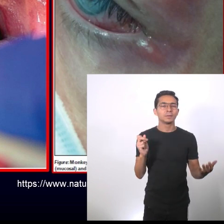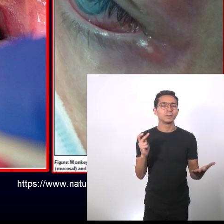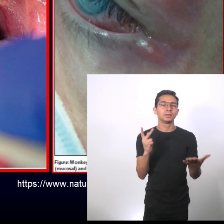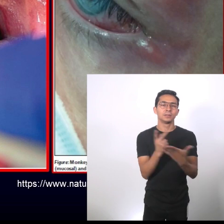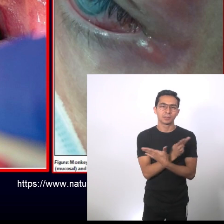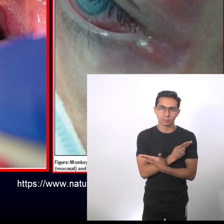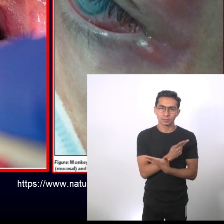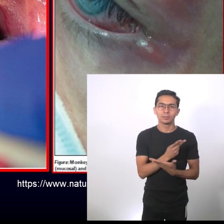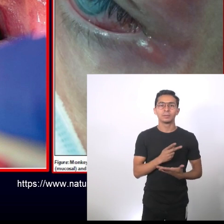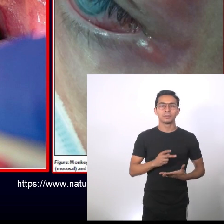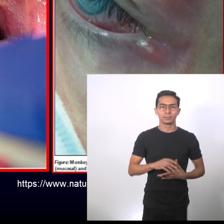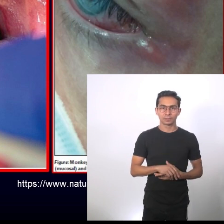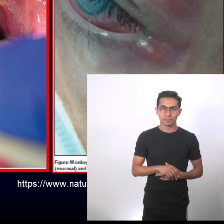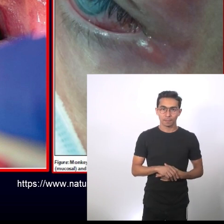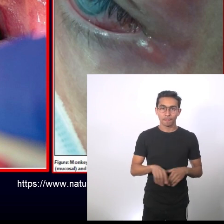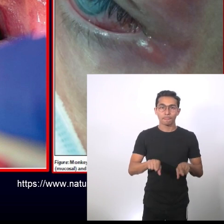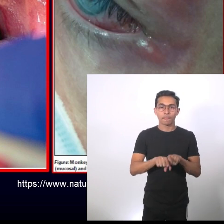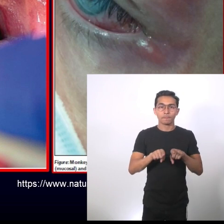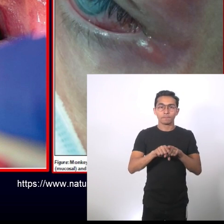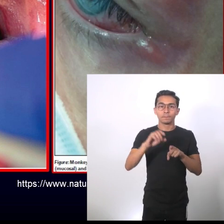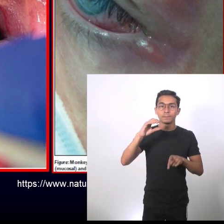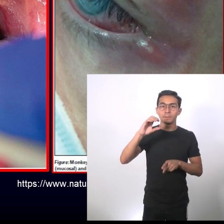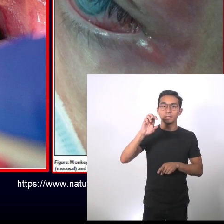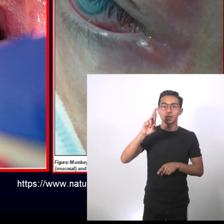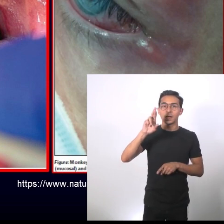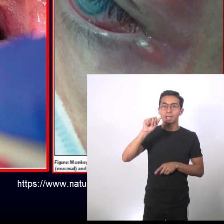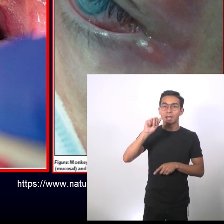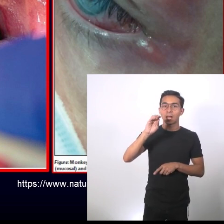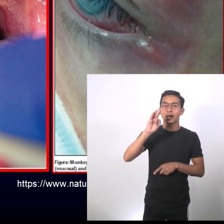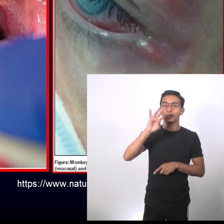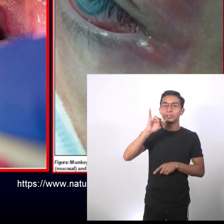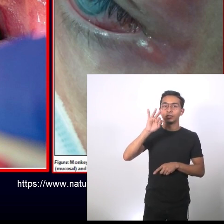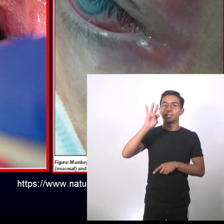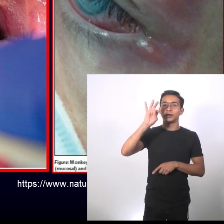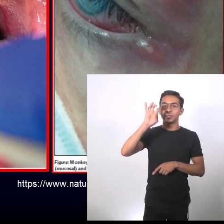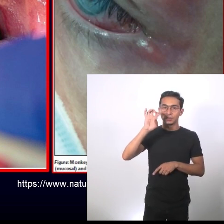obstrutivo alto, né? A ceratite ocular, as cicatrizes na córnea,